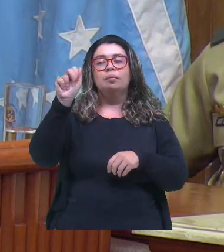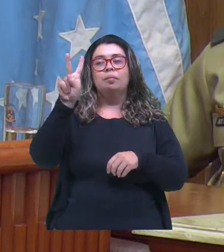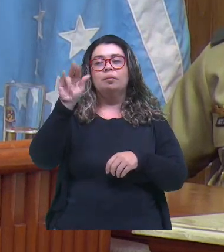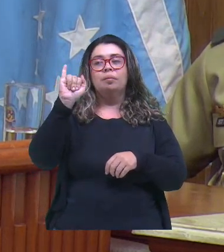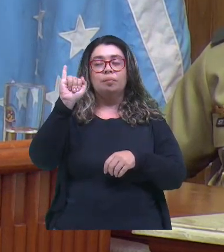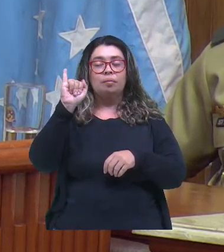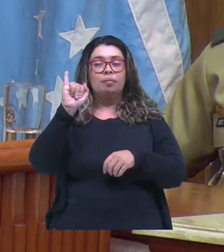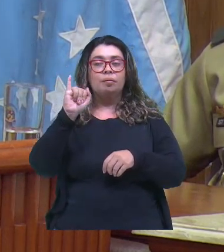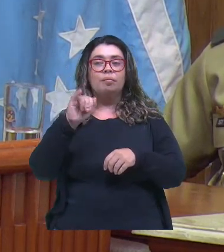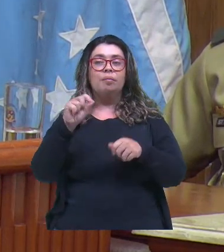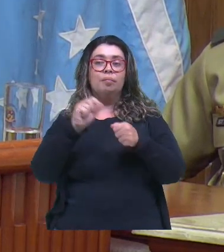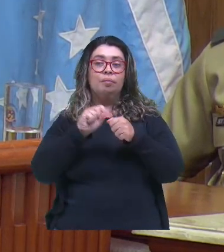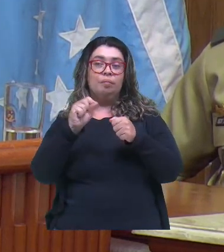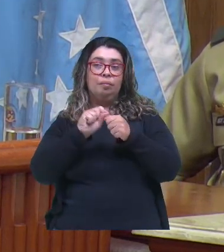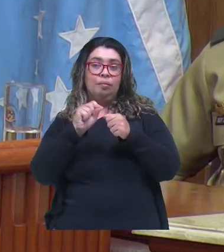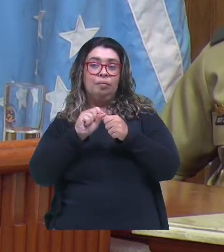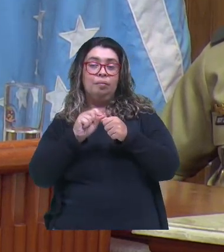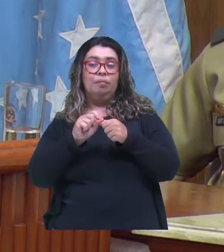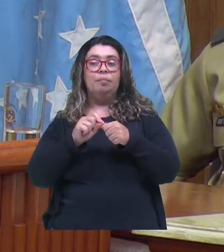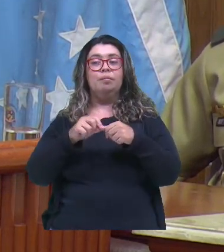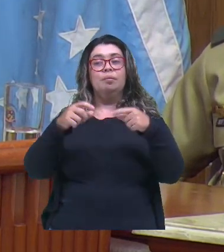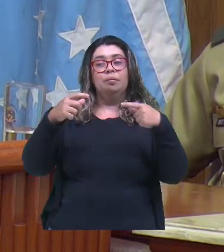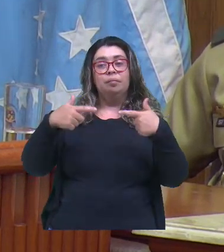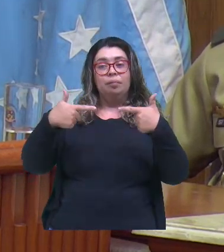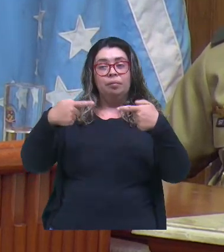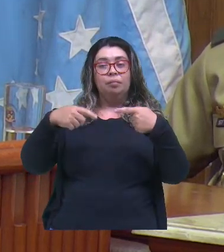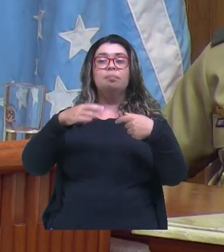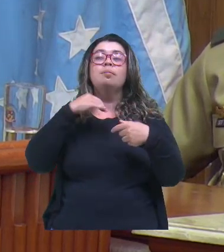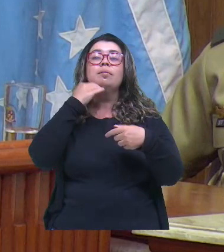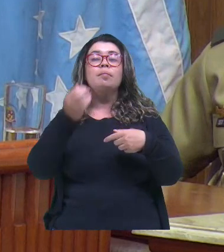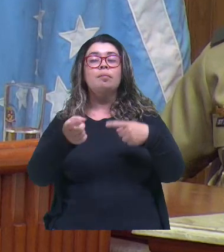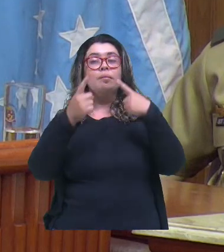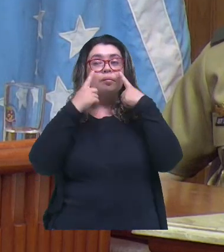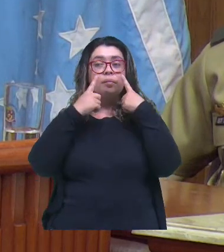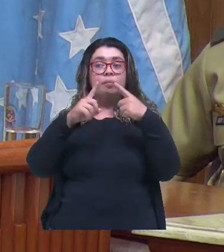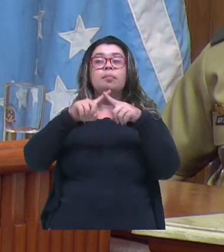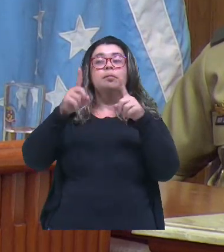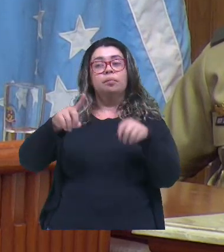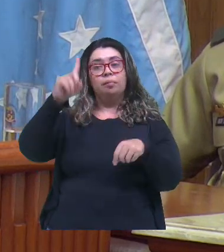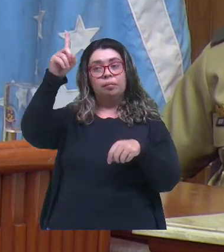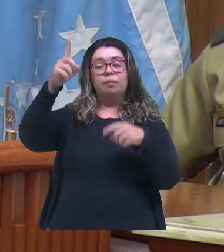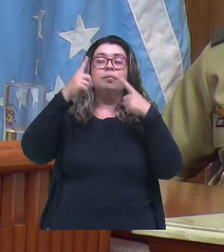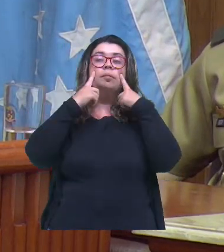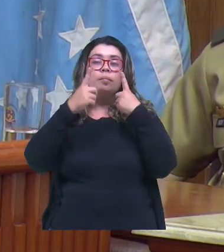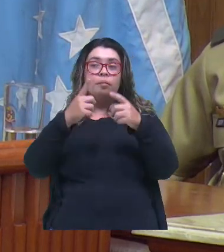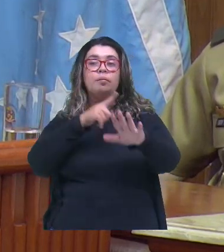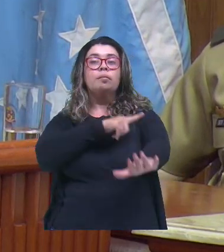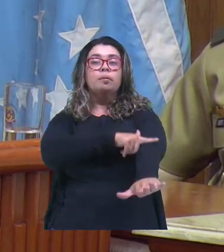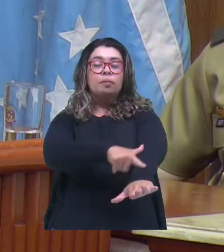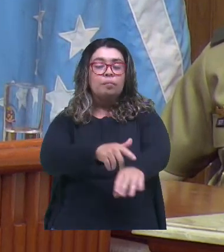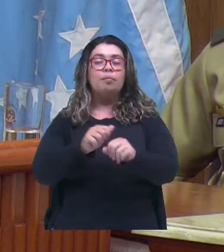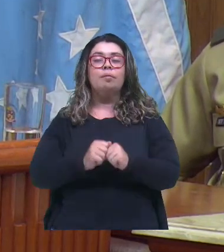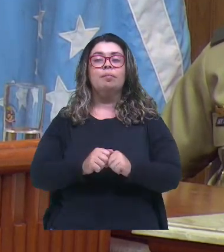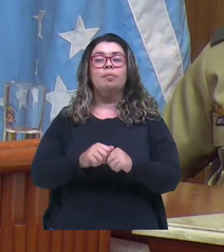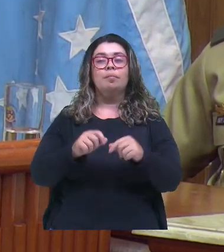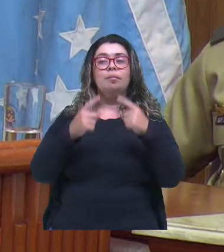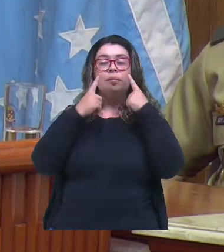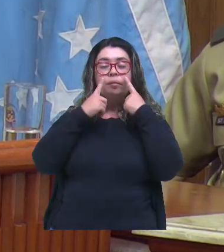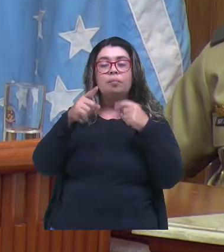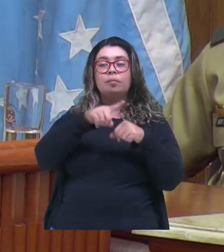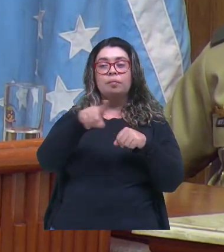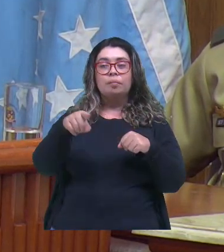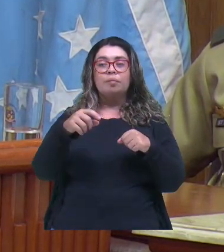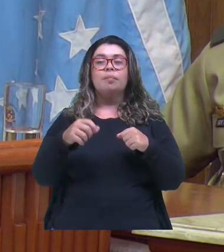viu, mas Deus viu e honrou ele. E eu vejo, olhando para vocês, eu vejo que alguns de